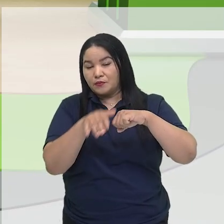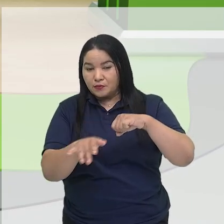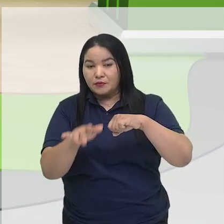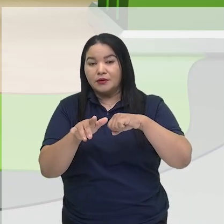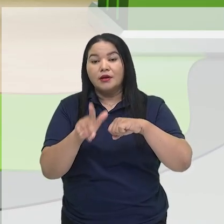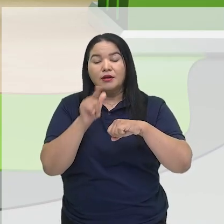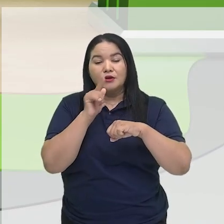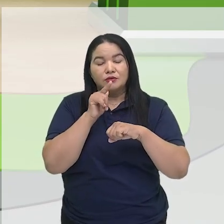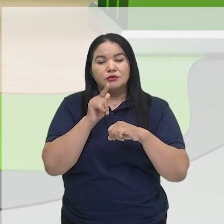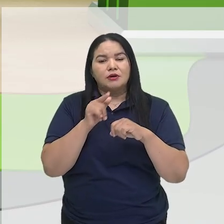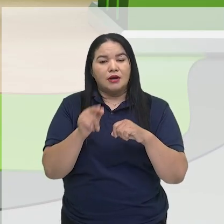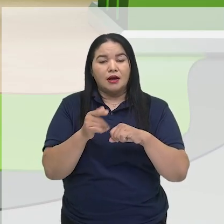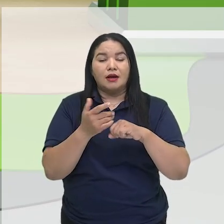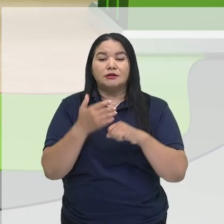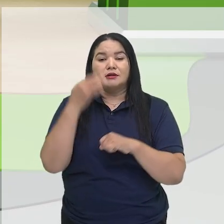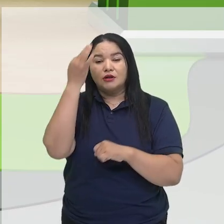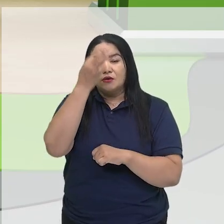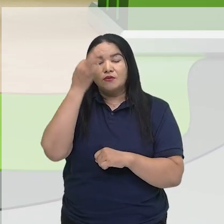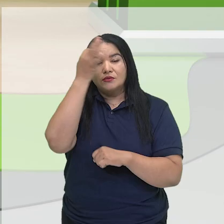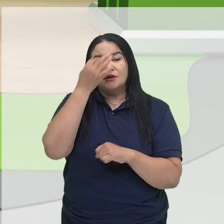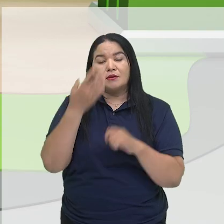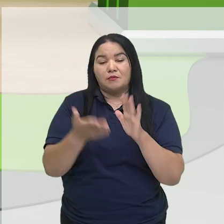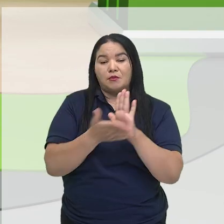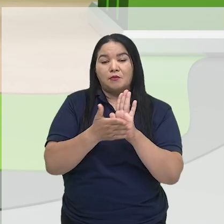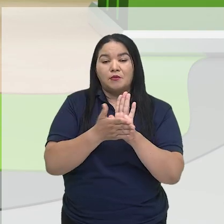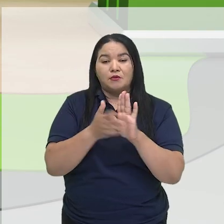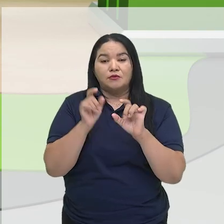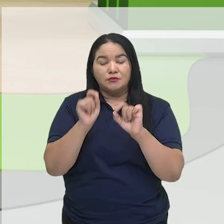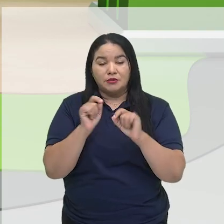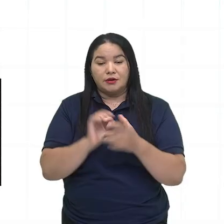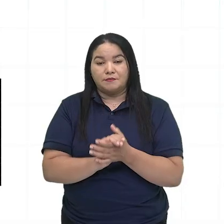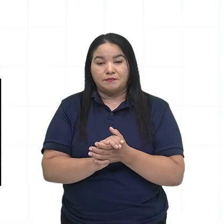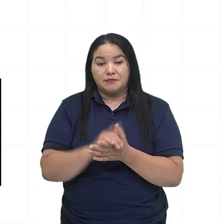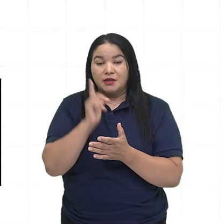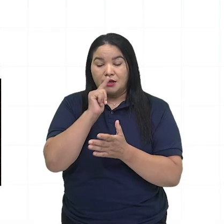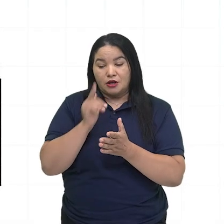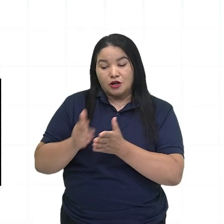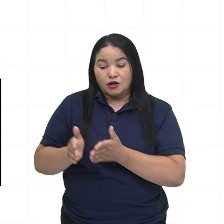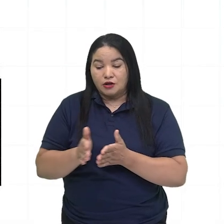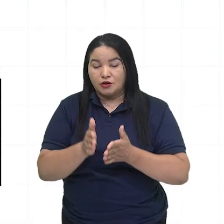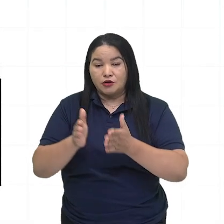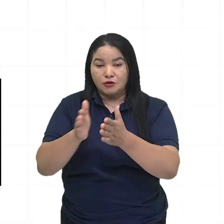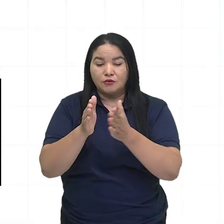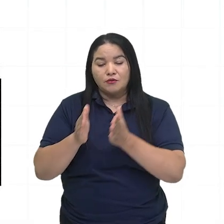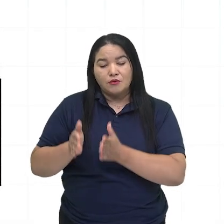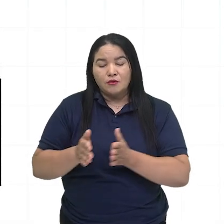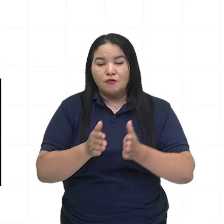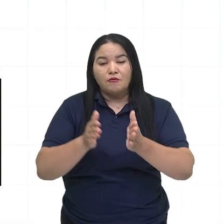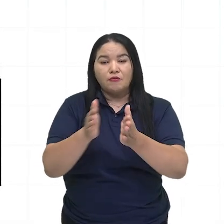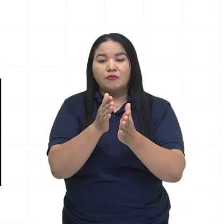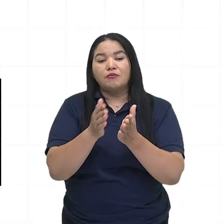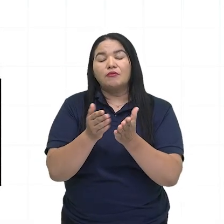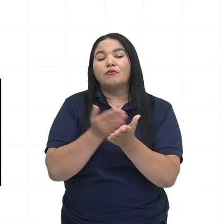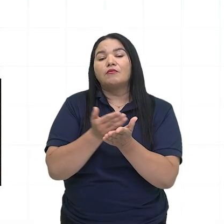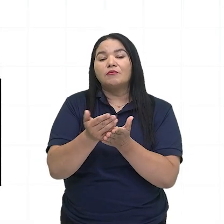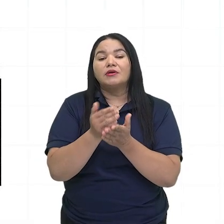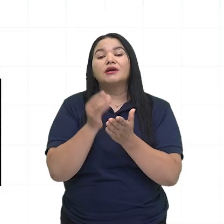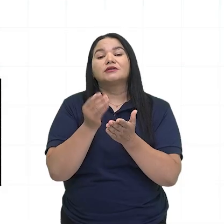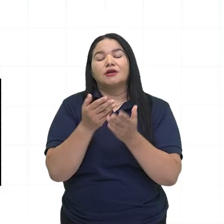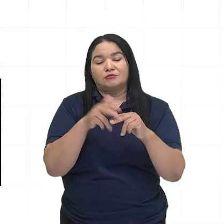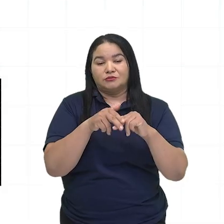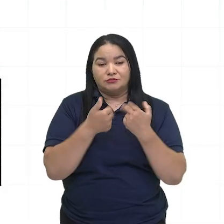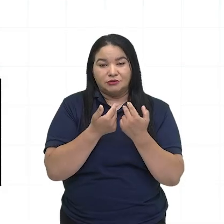E aí, essa teoria propõe, né, que a nossa bacia foi formada a partir da